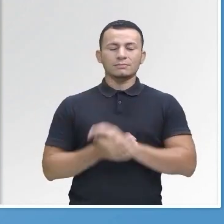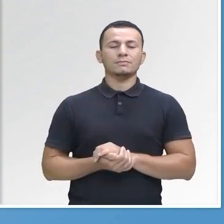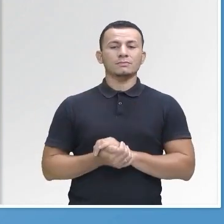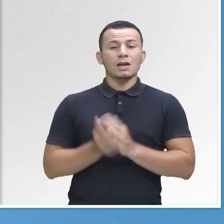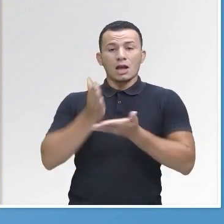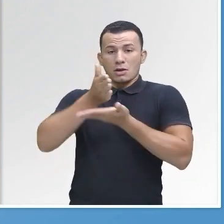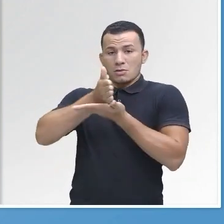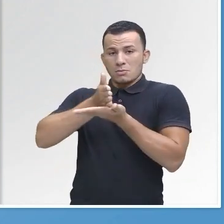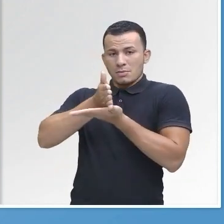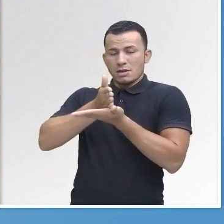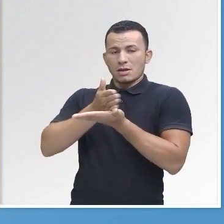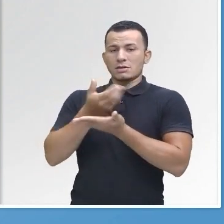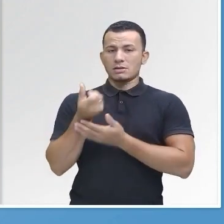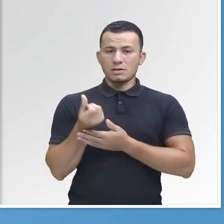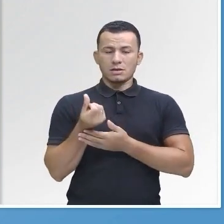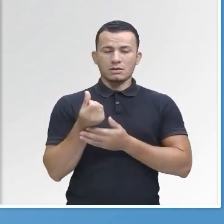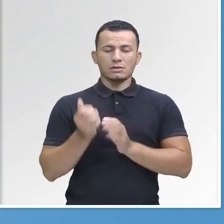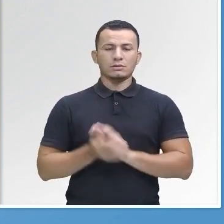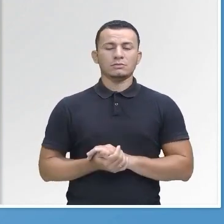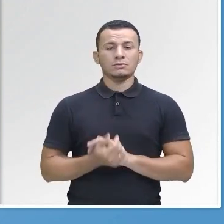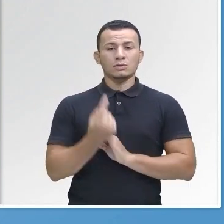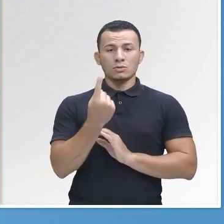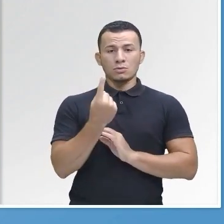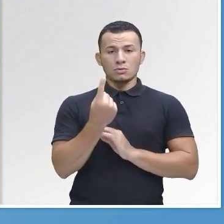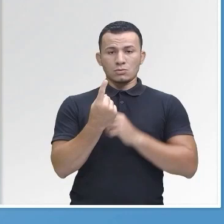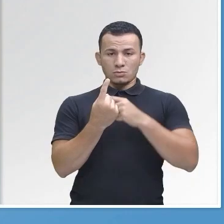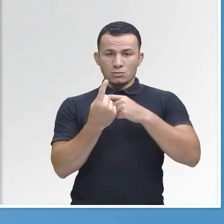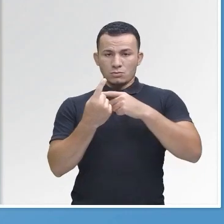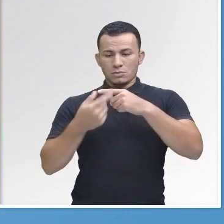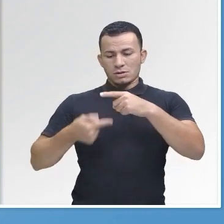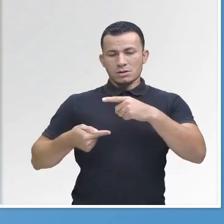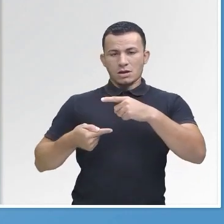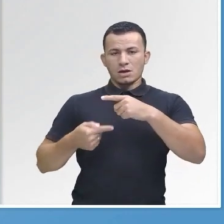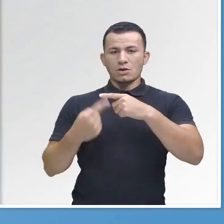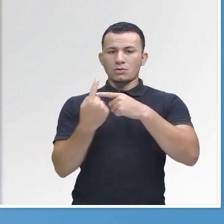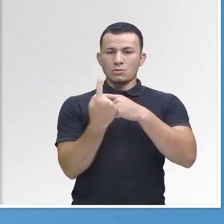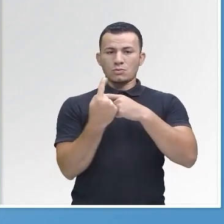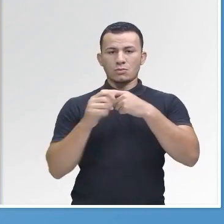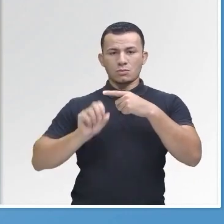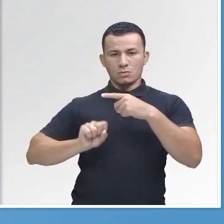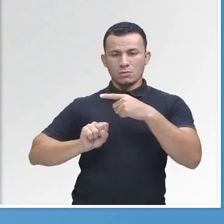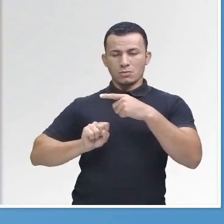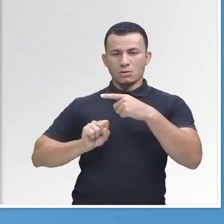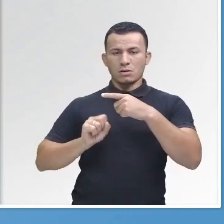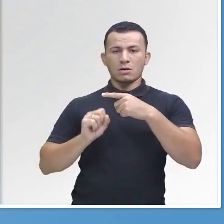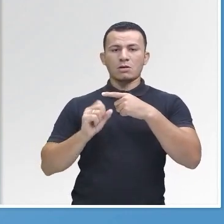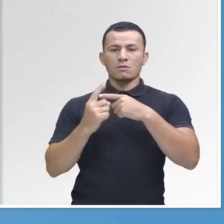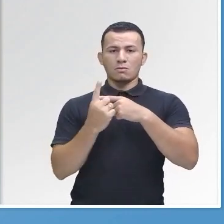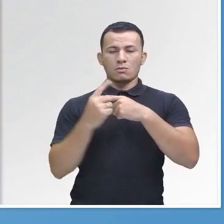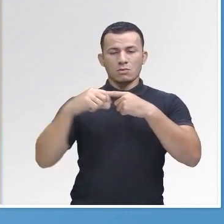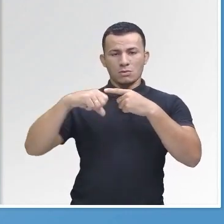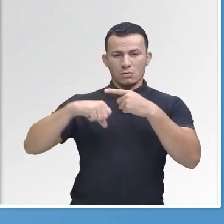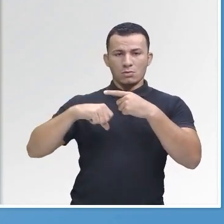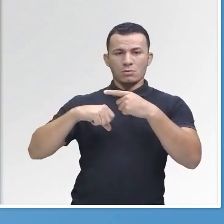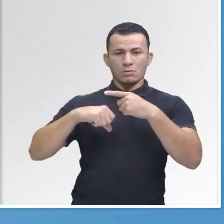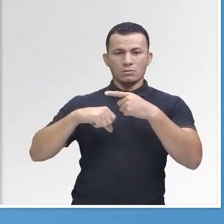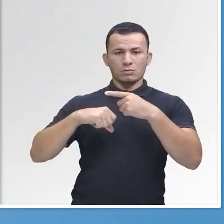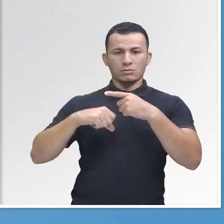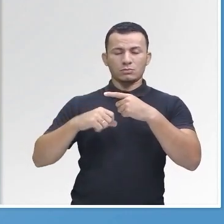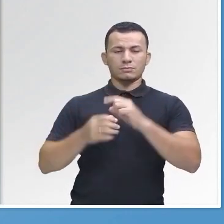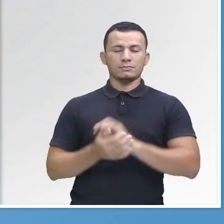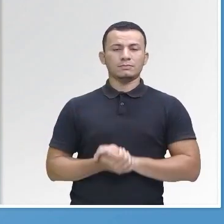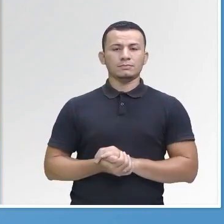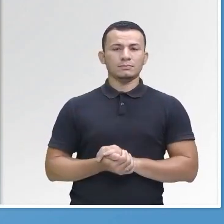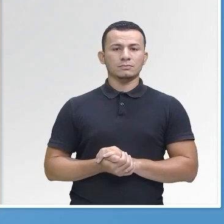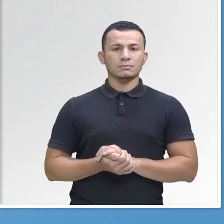de 6. Um sétimo, um oitavo, um nono, e olha aqui, ó, vimos na aula de hoje, como é que